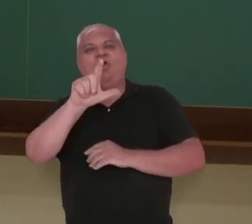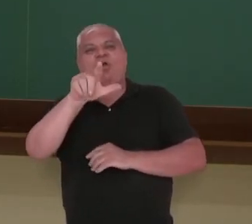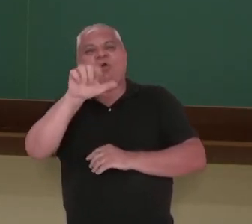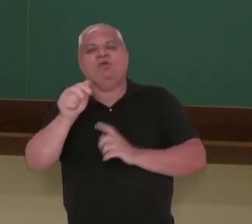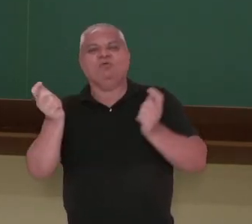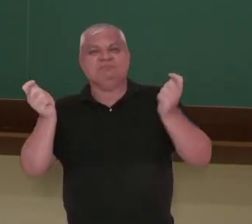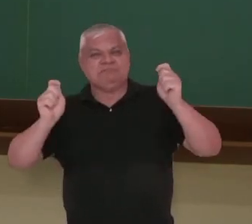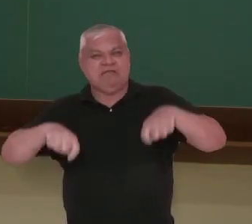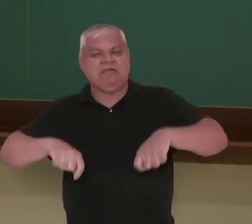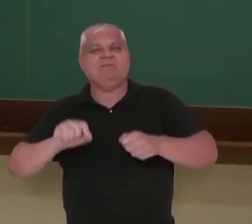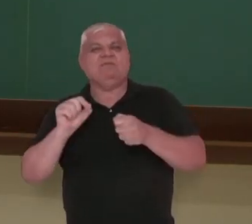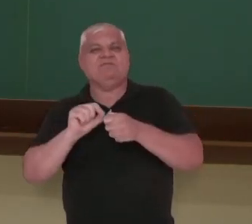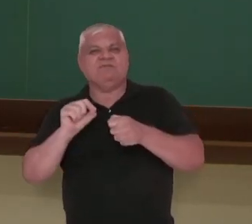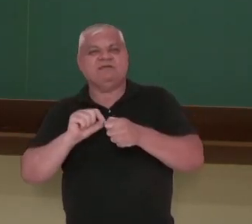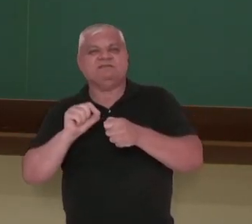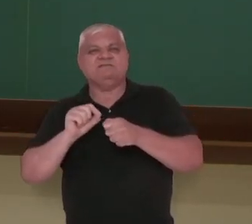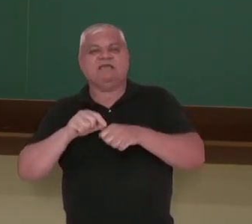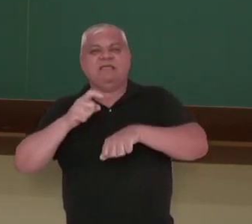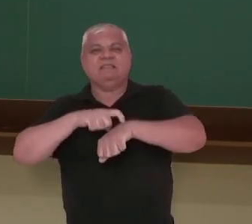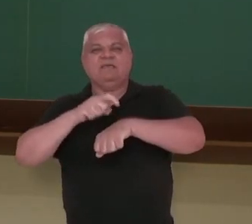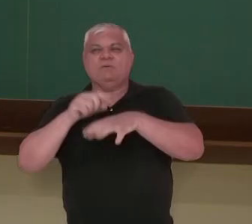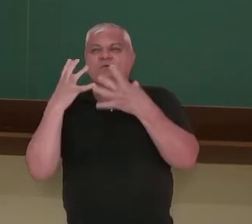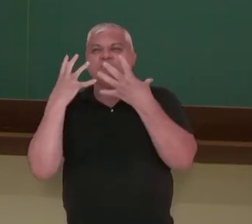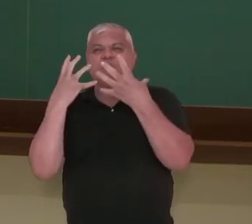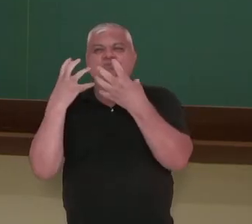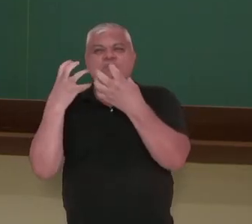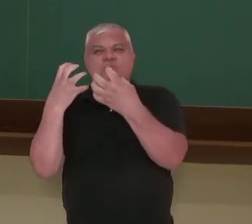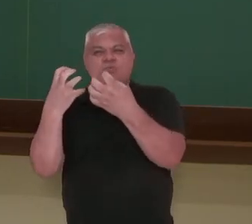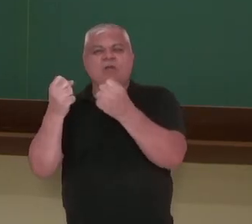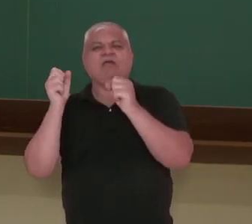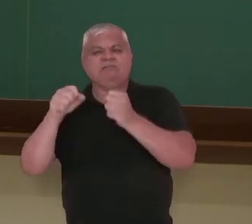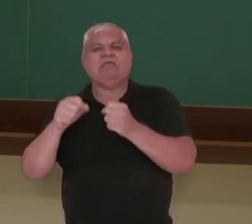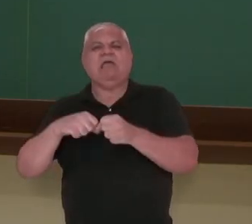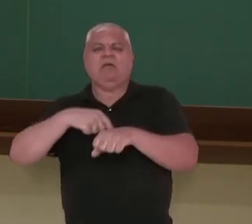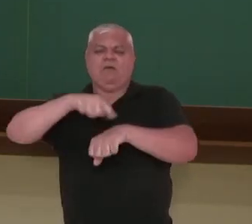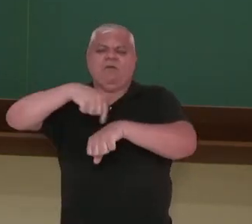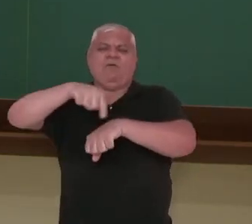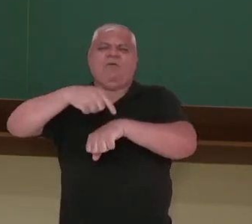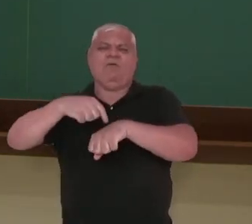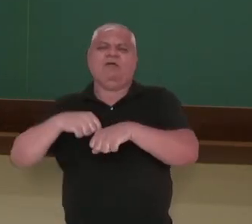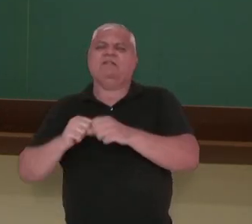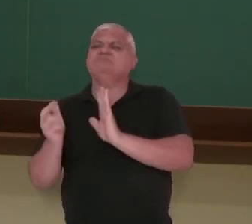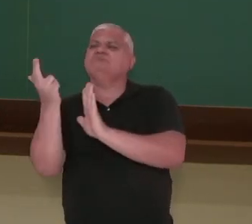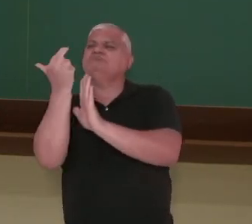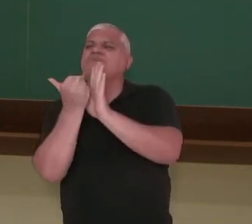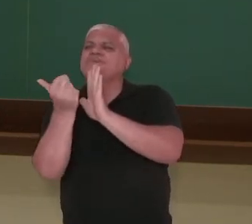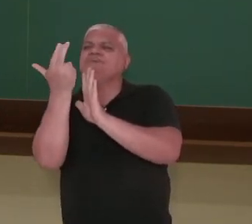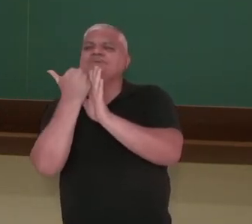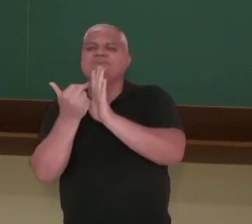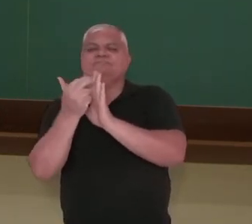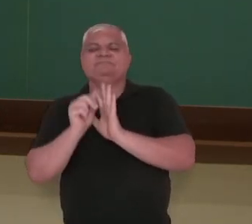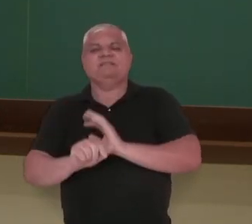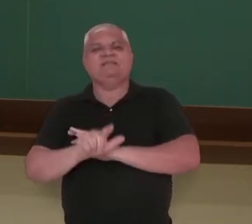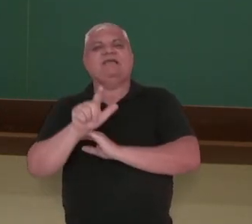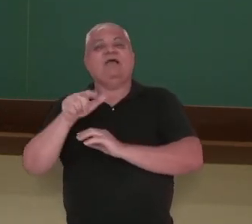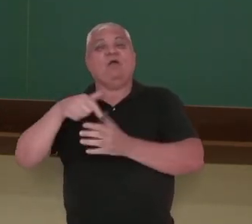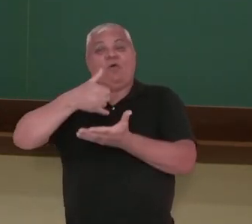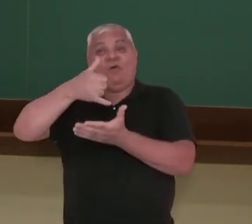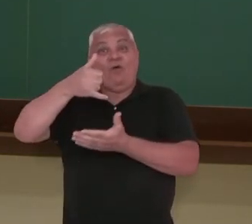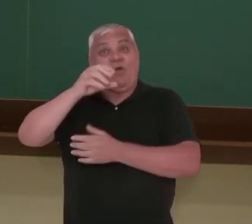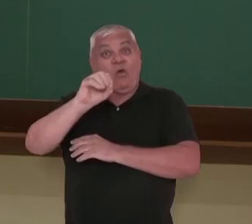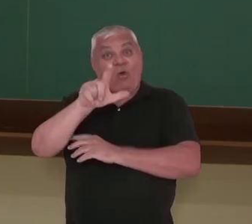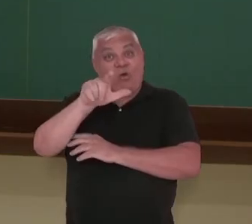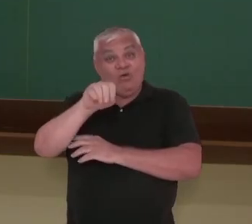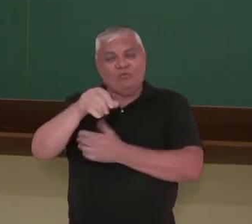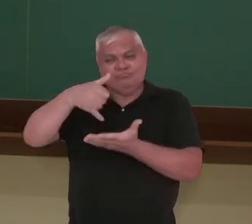possa fazer um tempo de secagem muito lento, então eu posso trabalhar bastante tempo sobre essa tinta. Ela é à base de óleo de linhaça e ela pode fazer